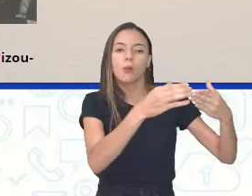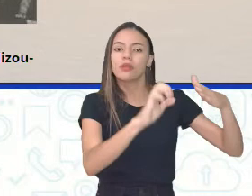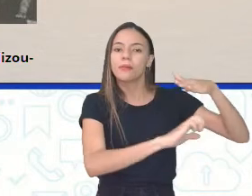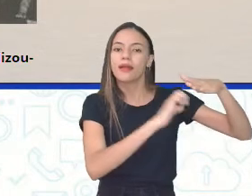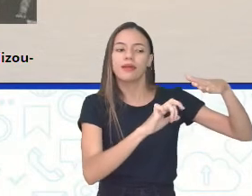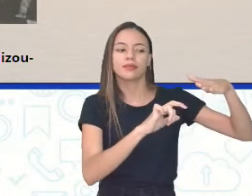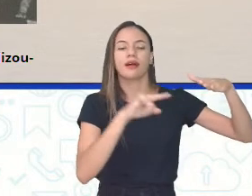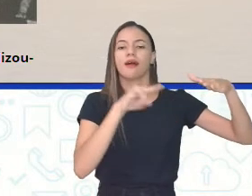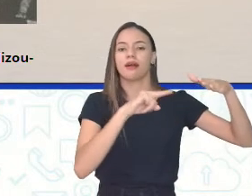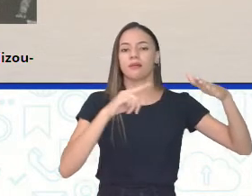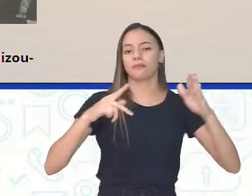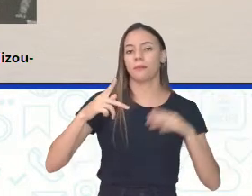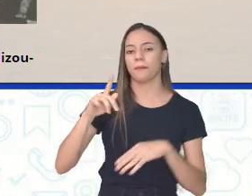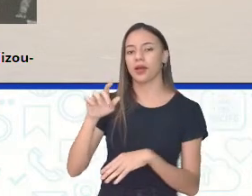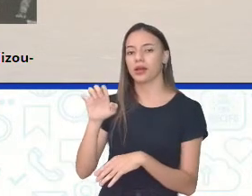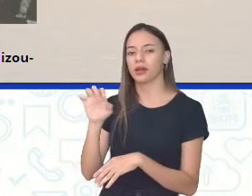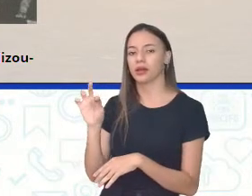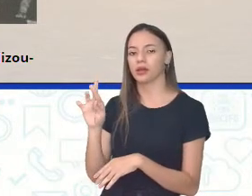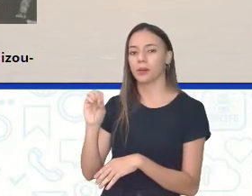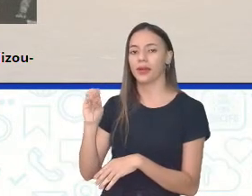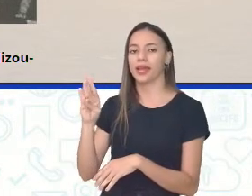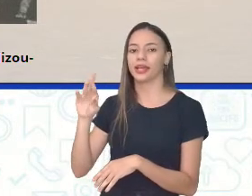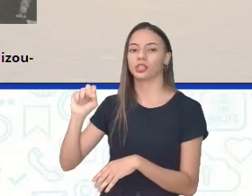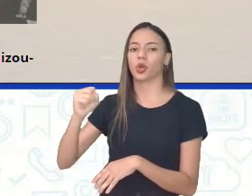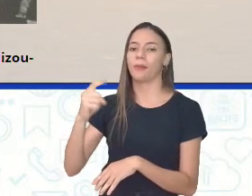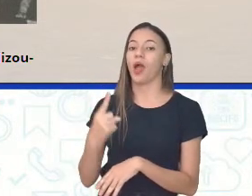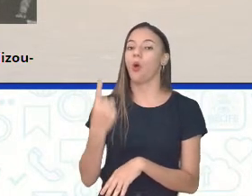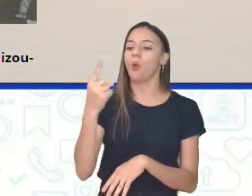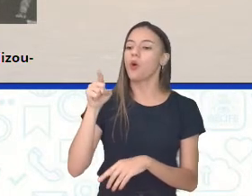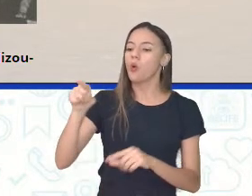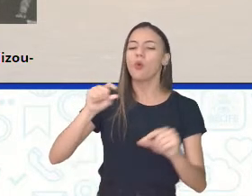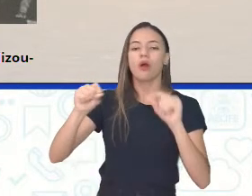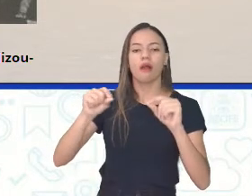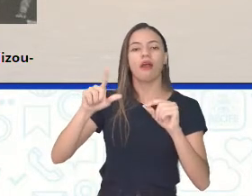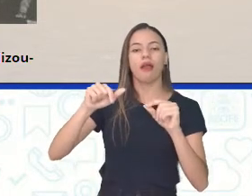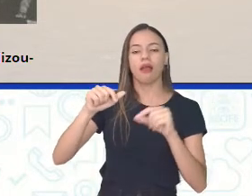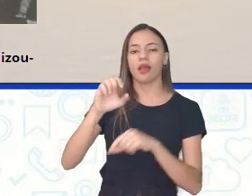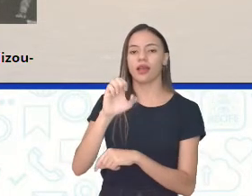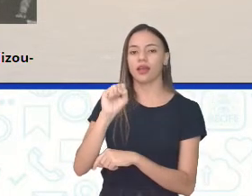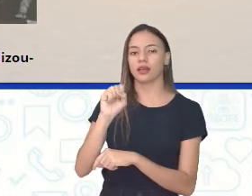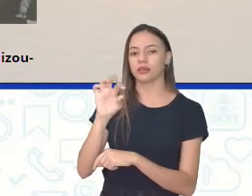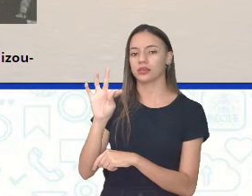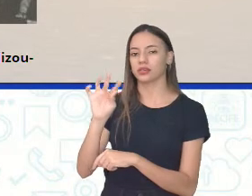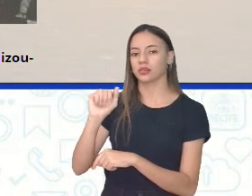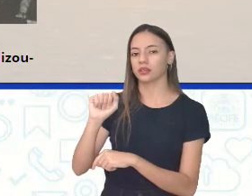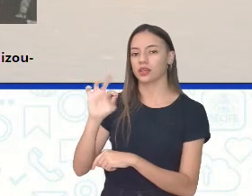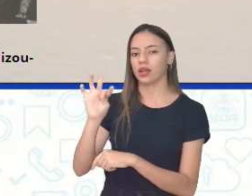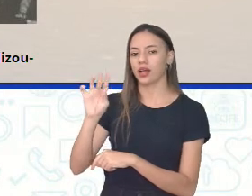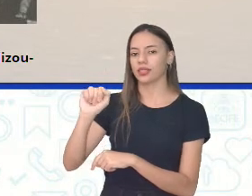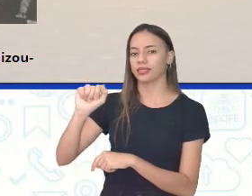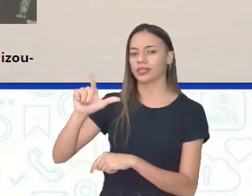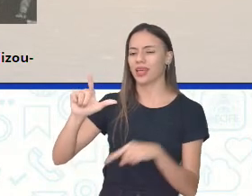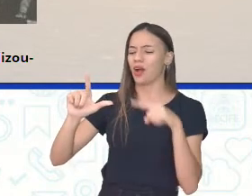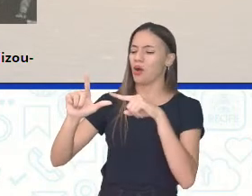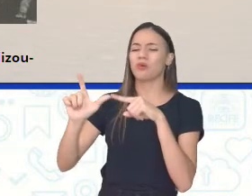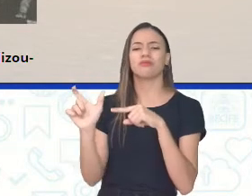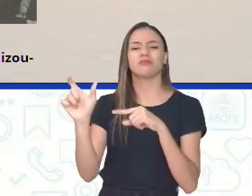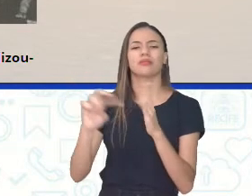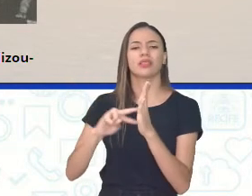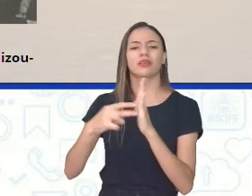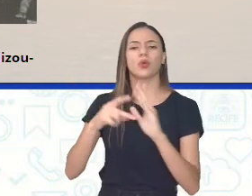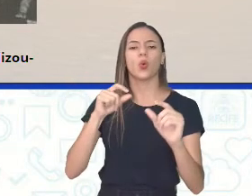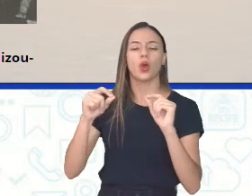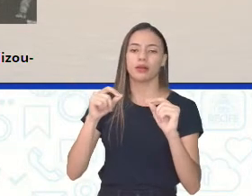né, nacionais, né, é uma das que a gente chamaria de estatais, né? As estatais, certo, são empresas,